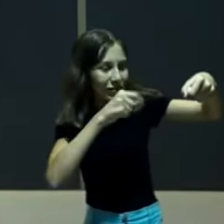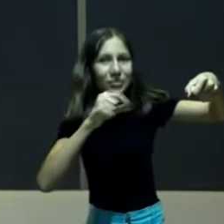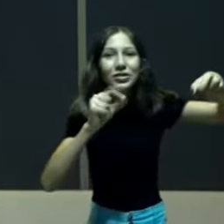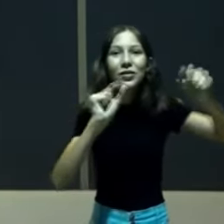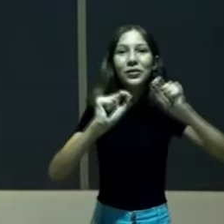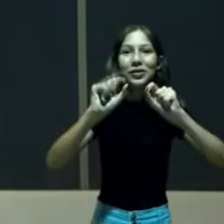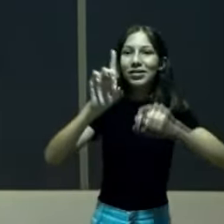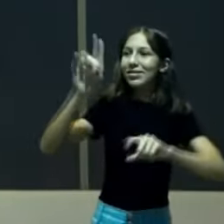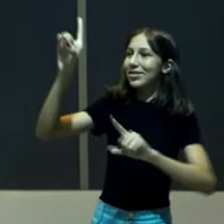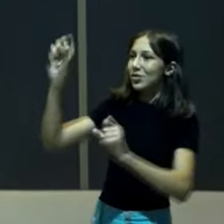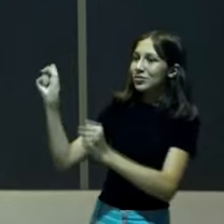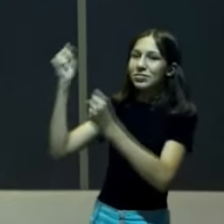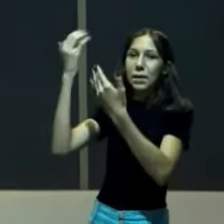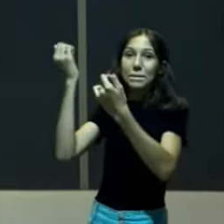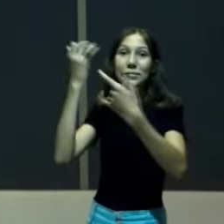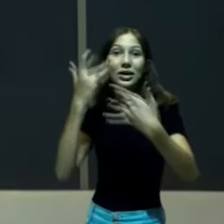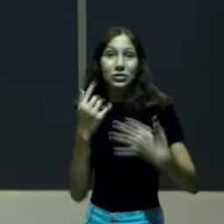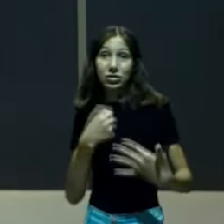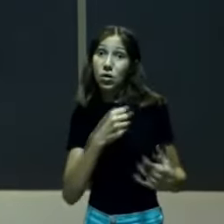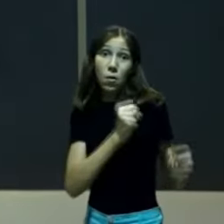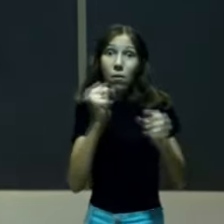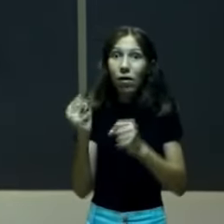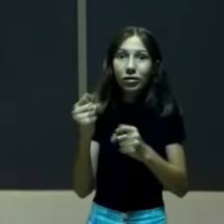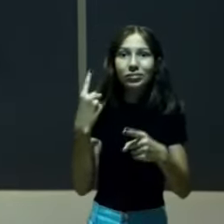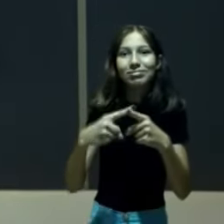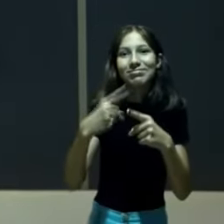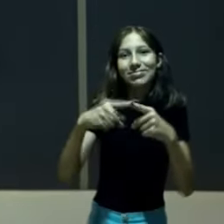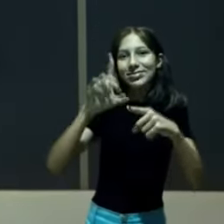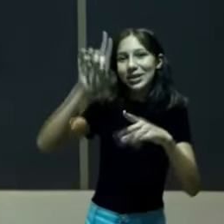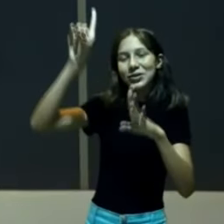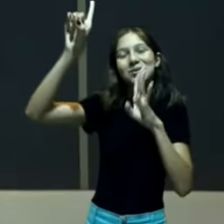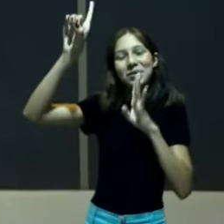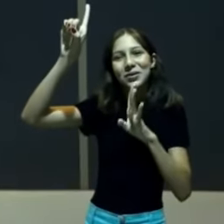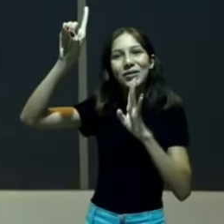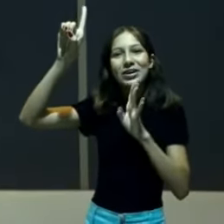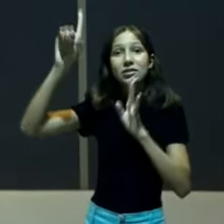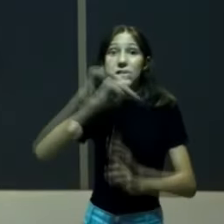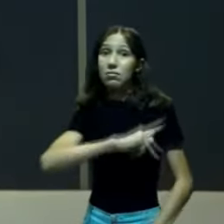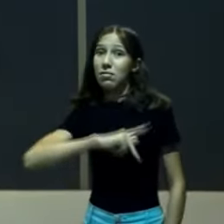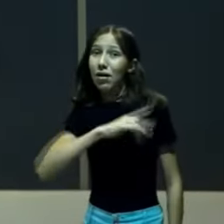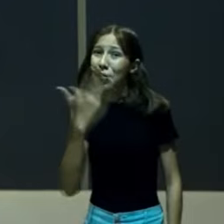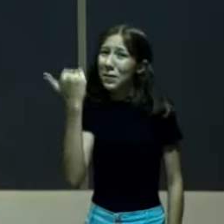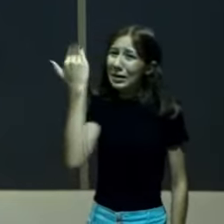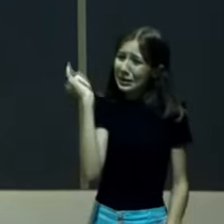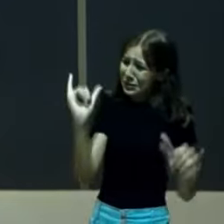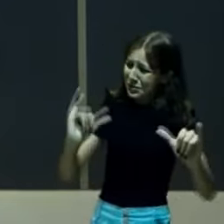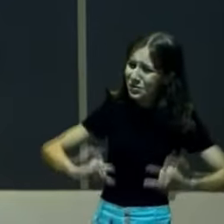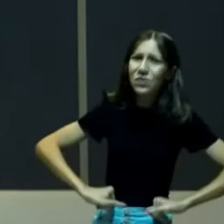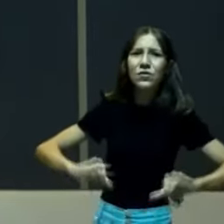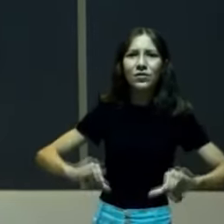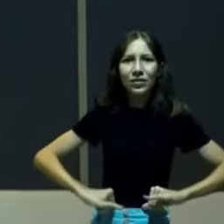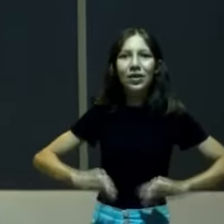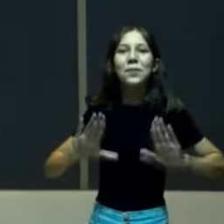fortalece, é um homem que conhecia esse Deus. É um homem que podia dizer aos filipenses o